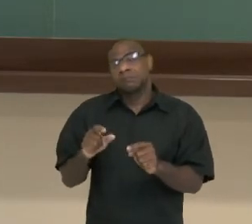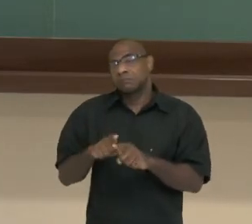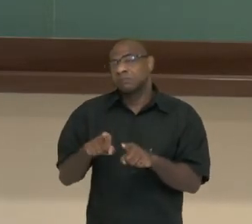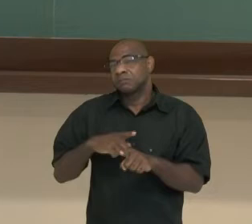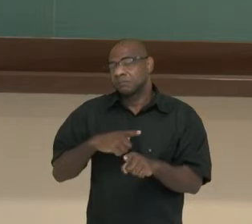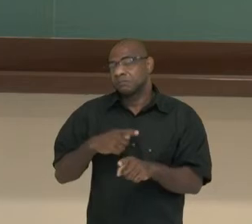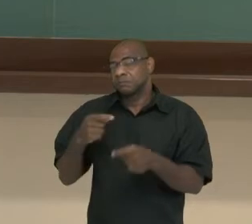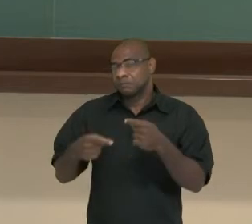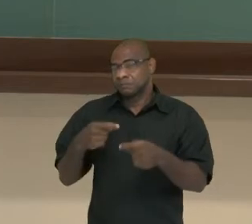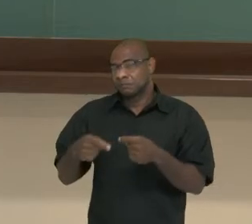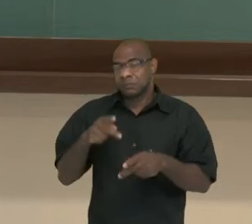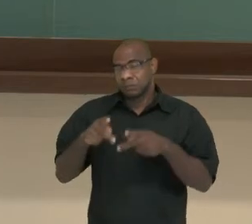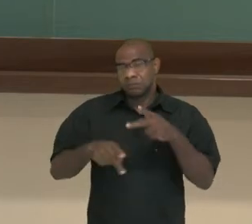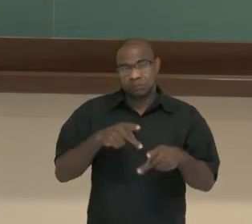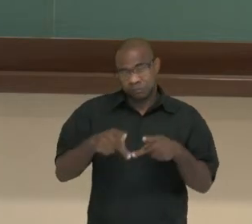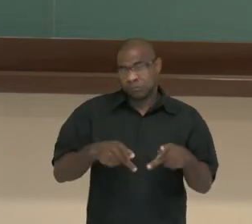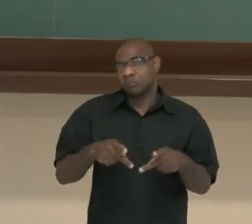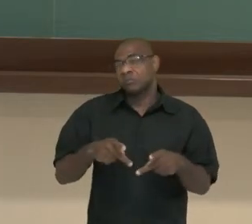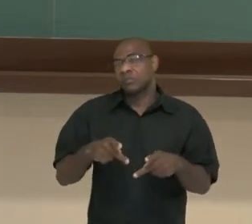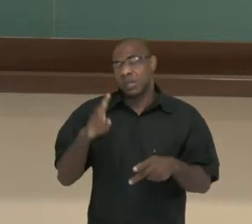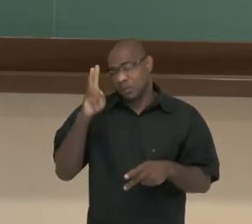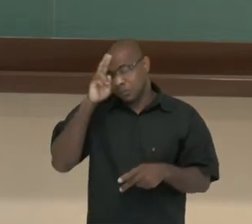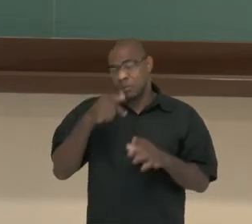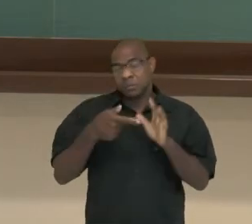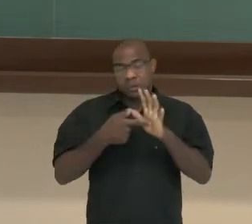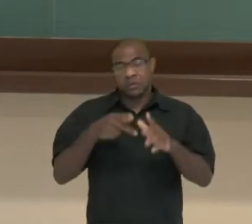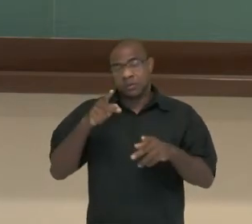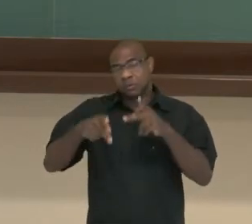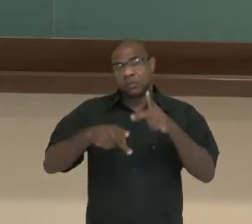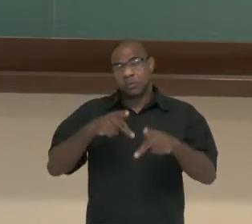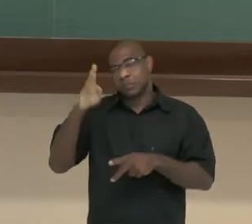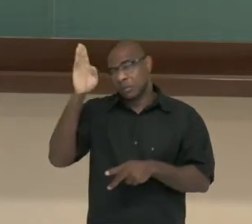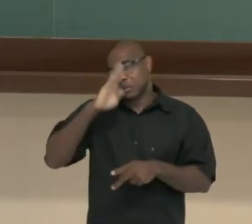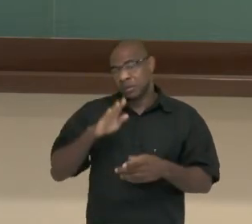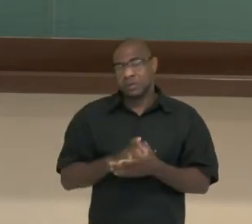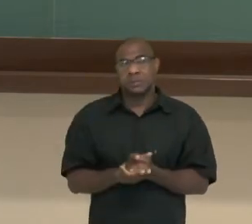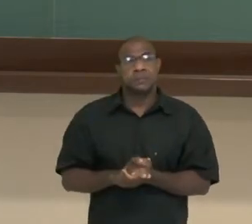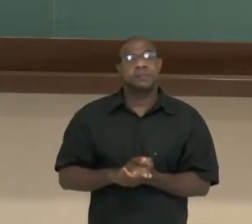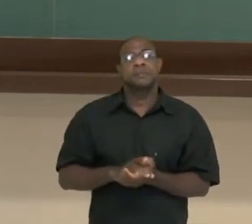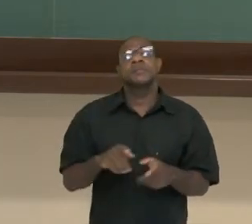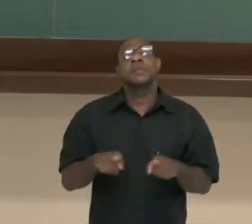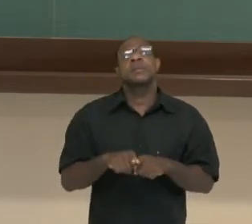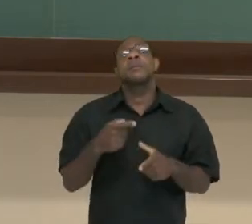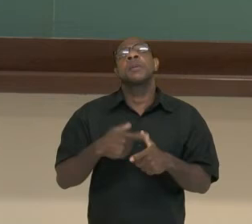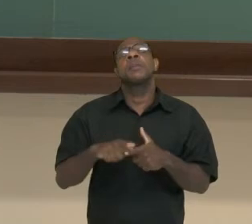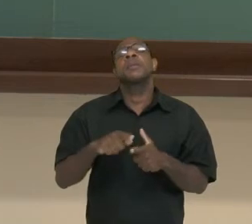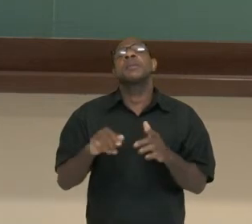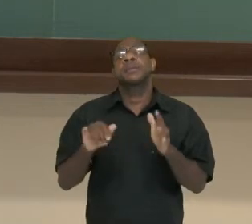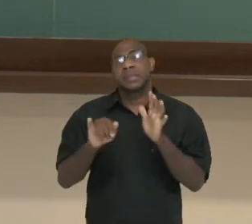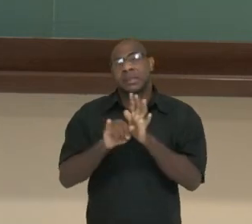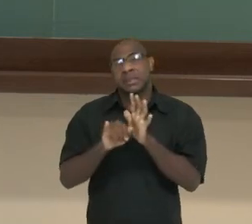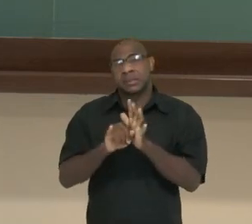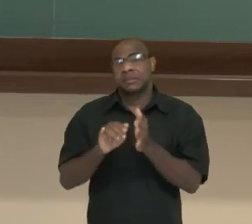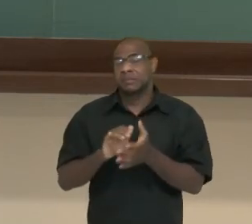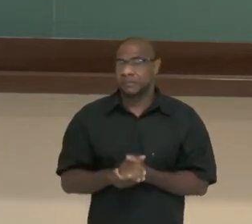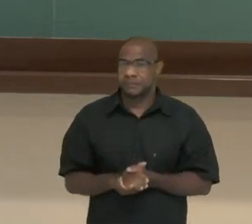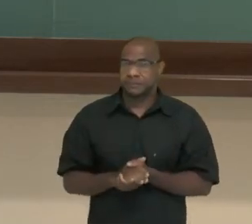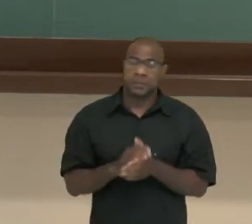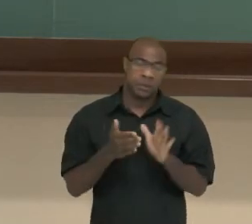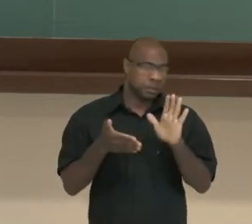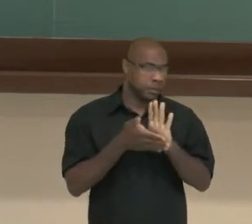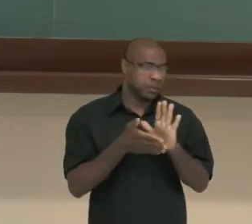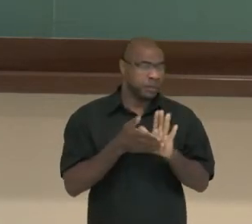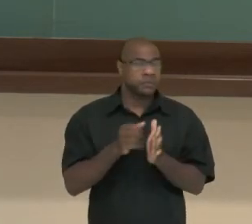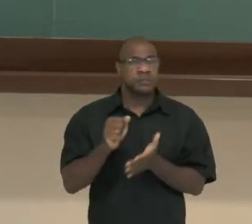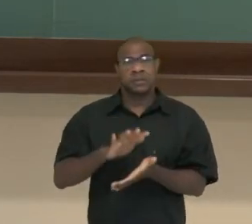tradicionais brasileiros, né, e o problema da identidade. A proposta da atividade 2,